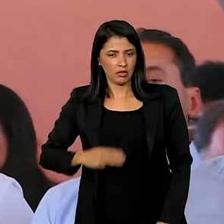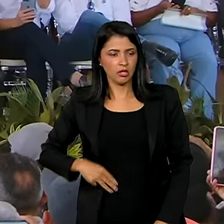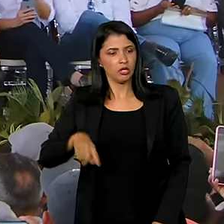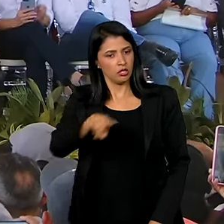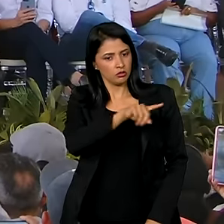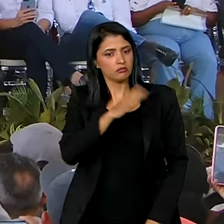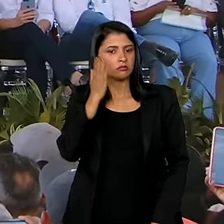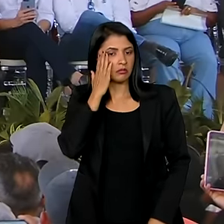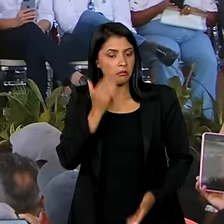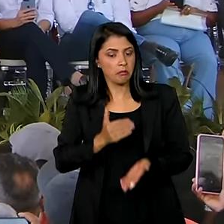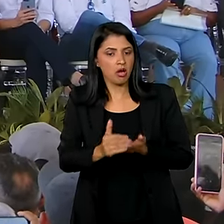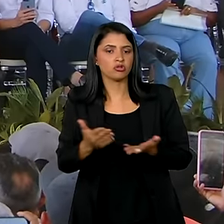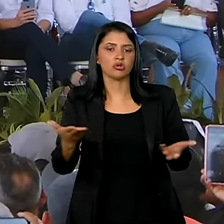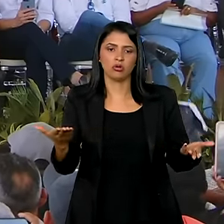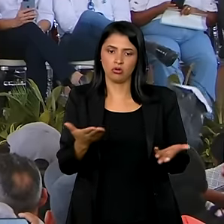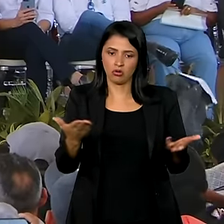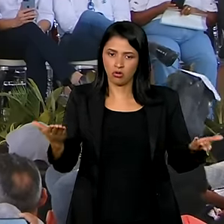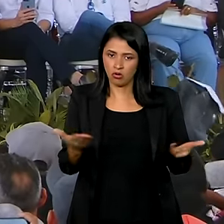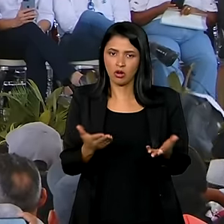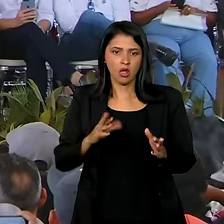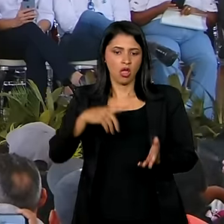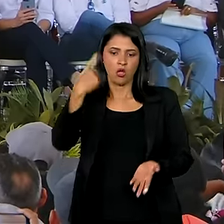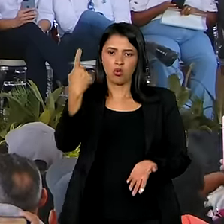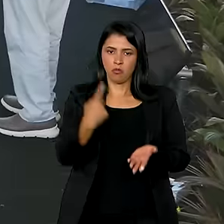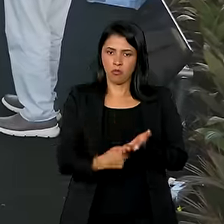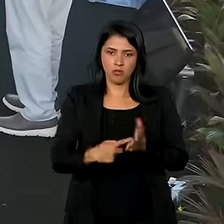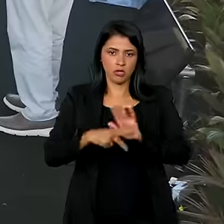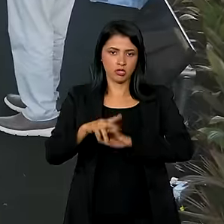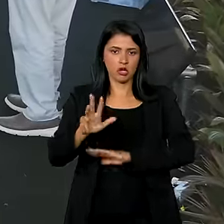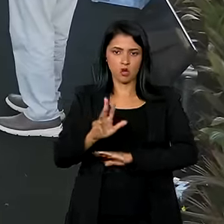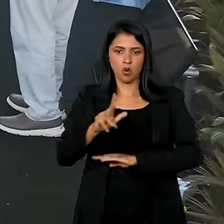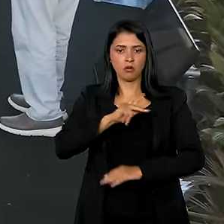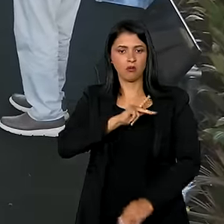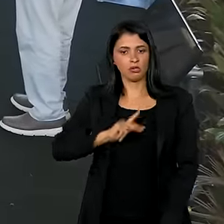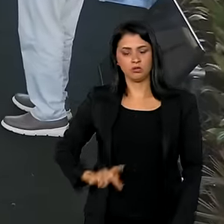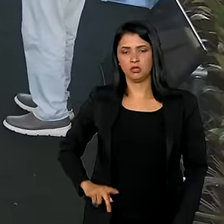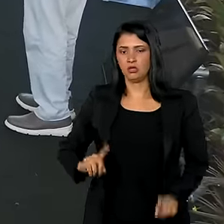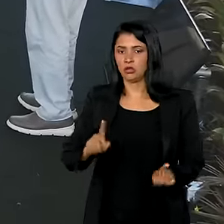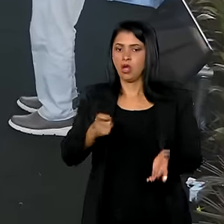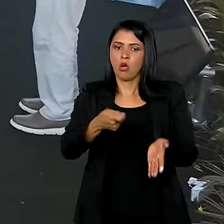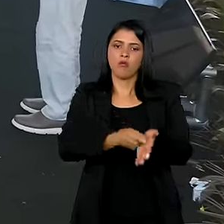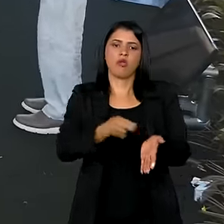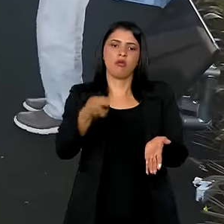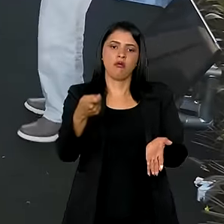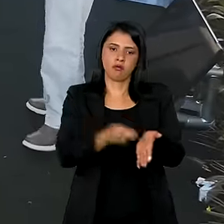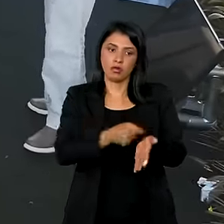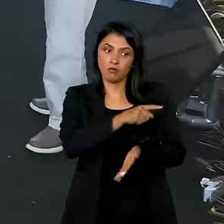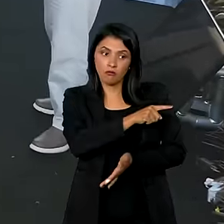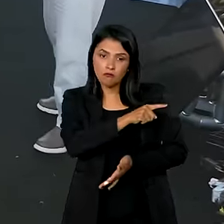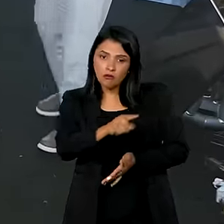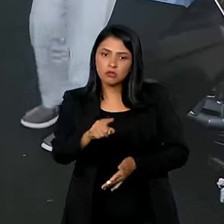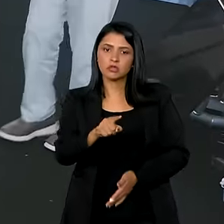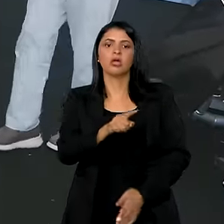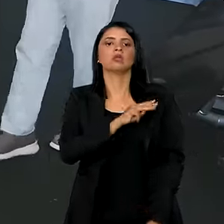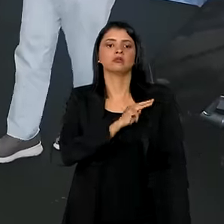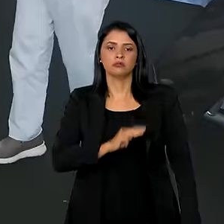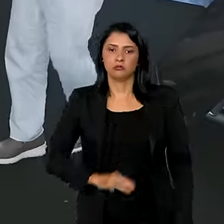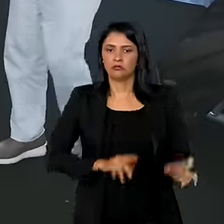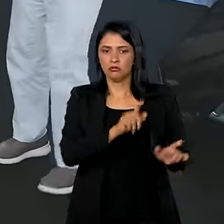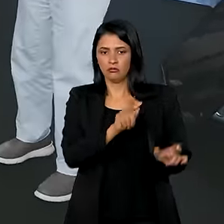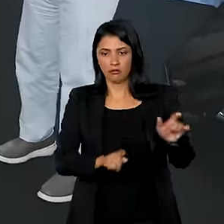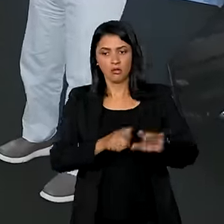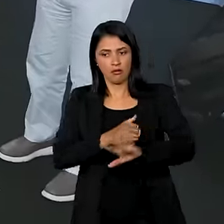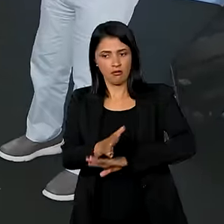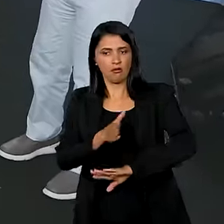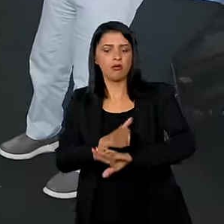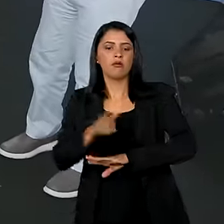saibam que a partir de agora não é um compromisso do Lula presidente. É obrigação de vocês ministros estarem